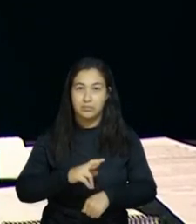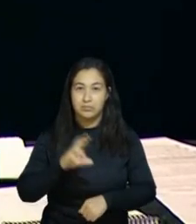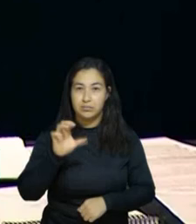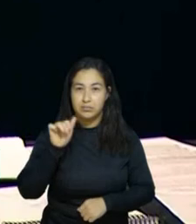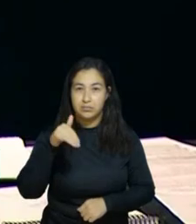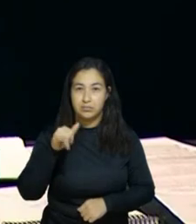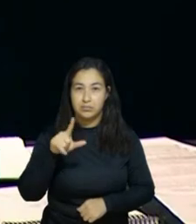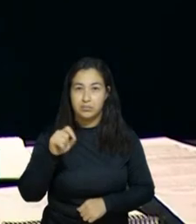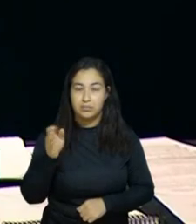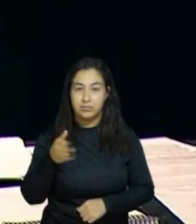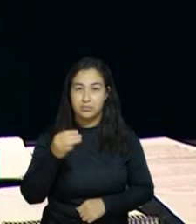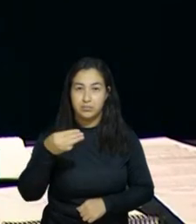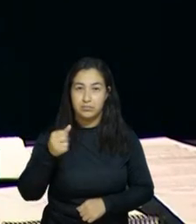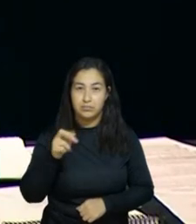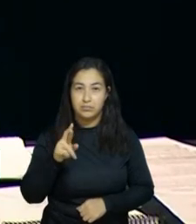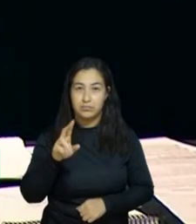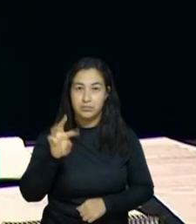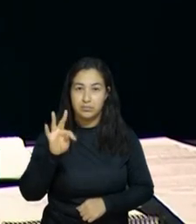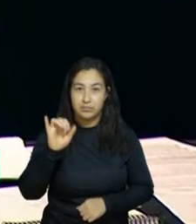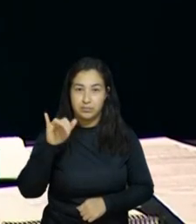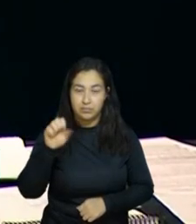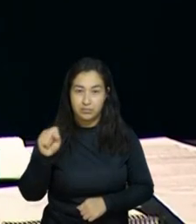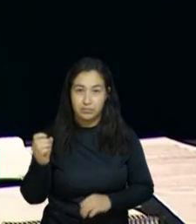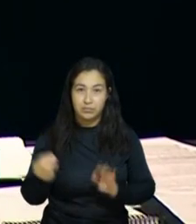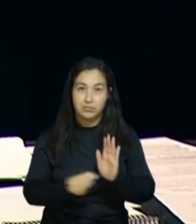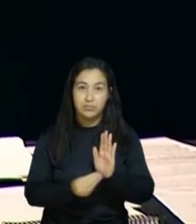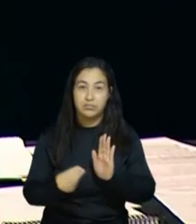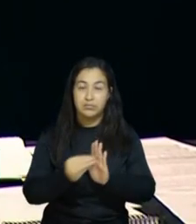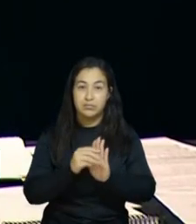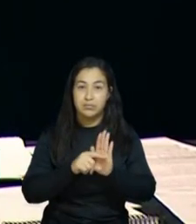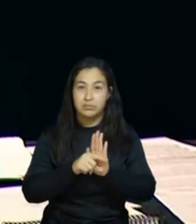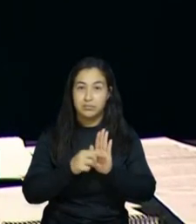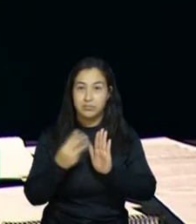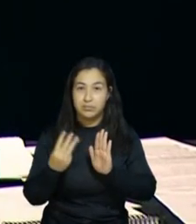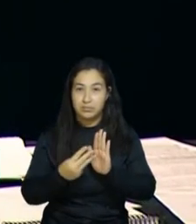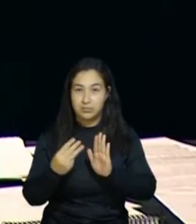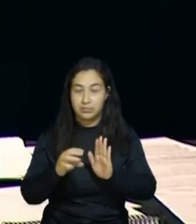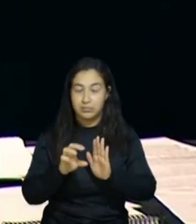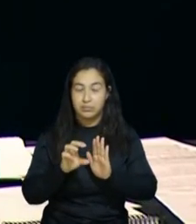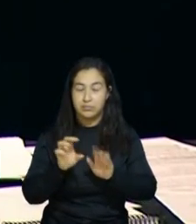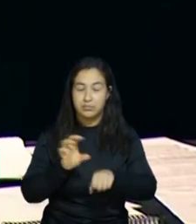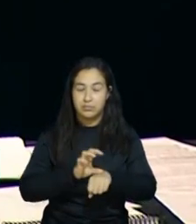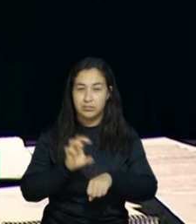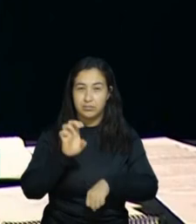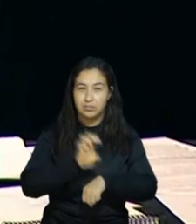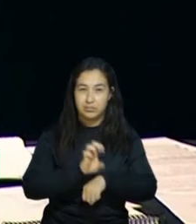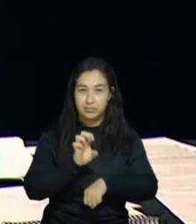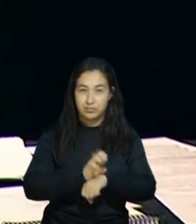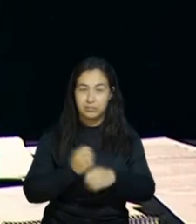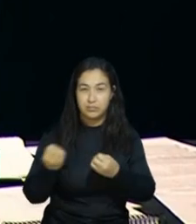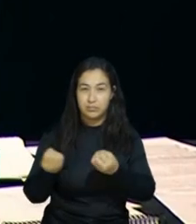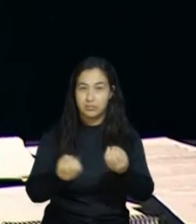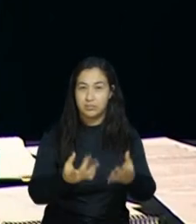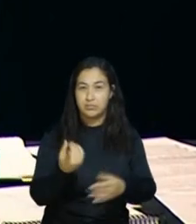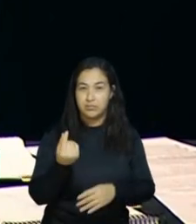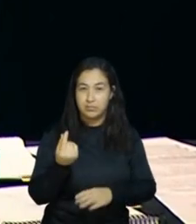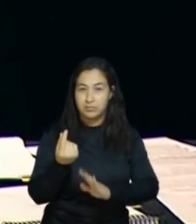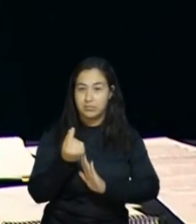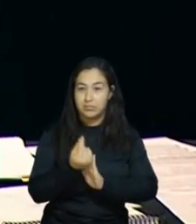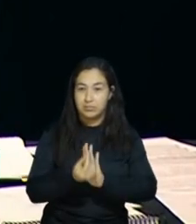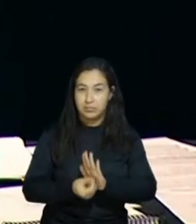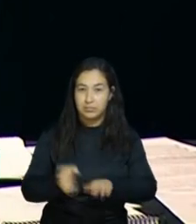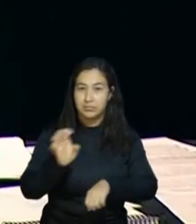outros. Acrescenta o parágrafo 3º ao artigo 109 da Constituição Estadual para destinar recursos do orçamento do Estado